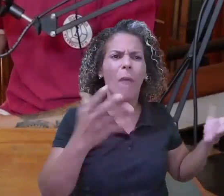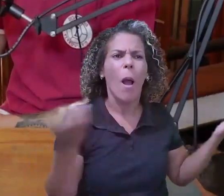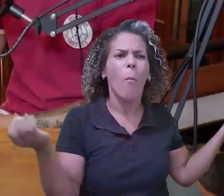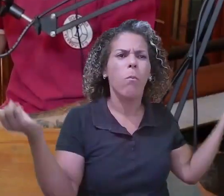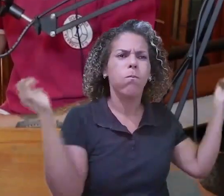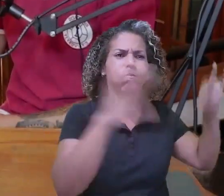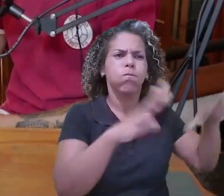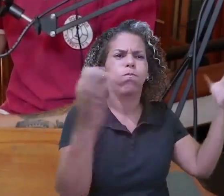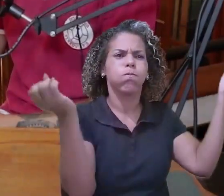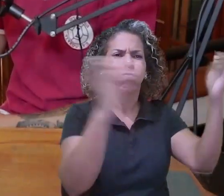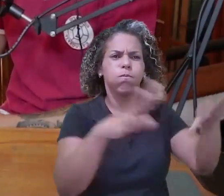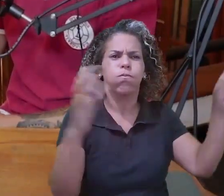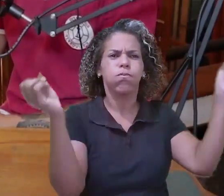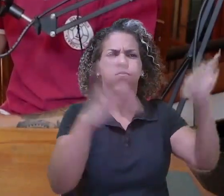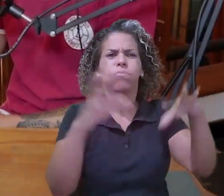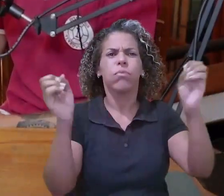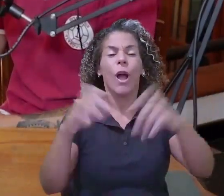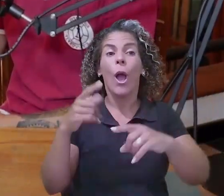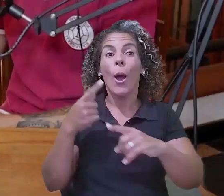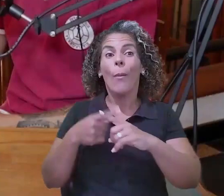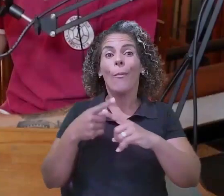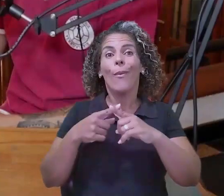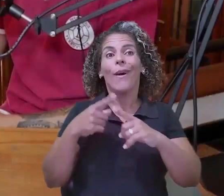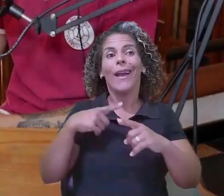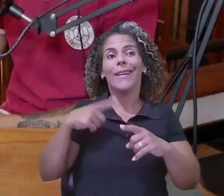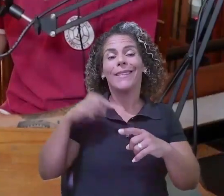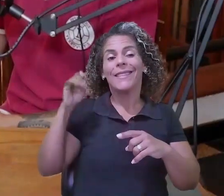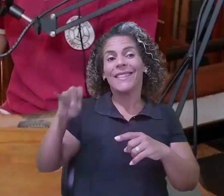sem licitação, que aí daria brecha. E todo, a gente